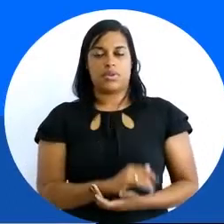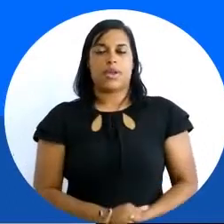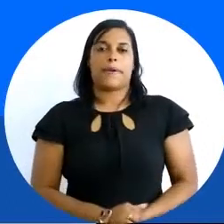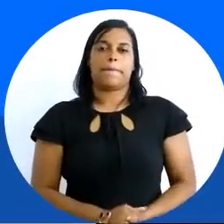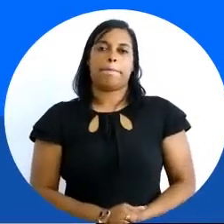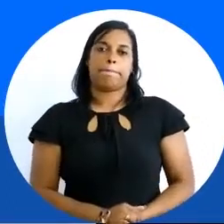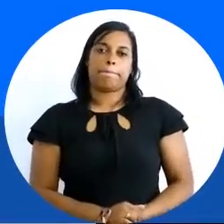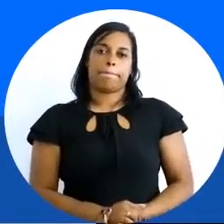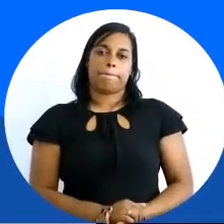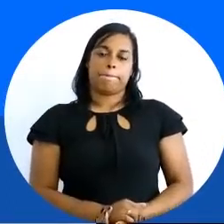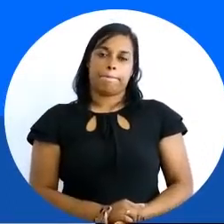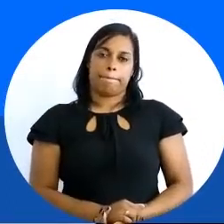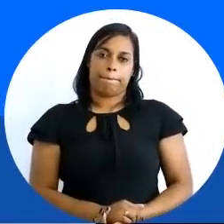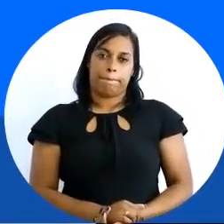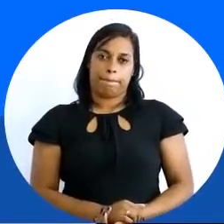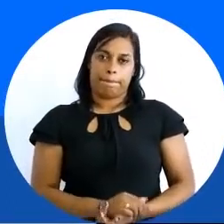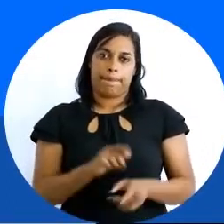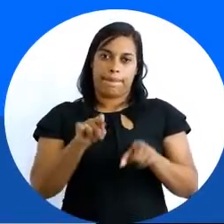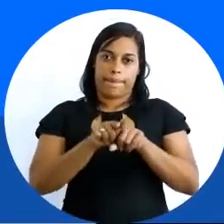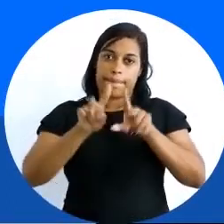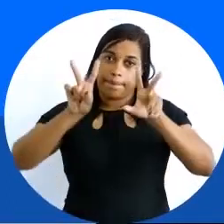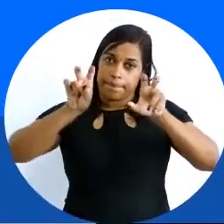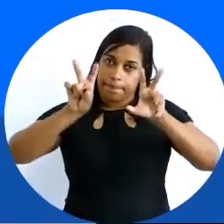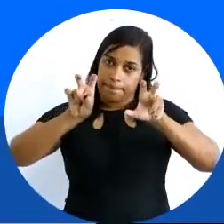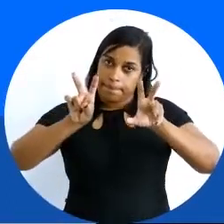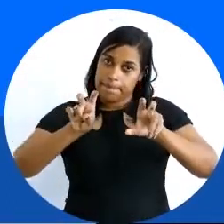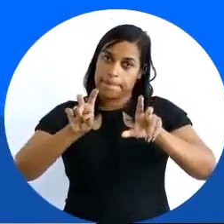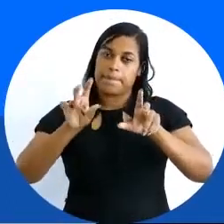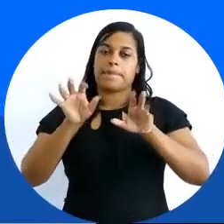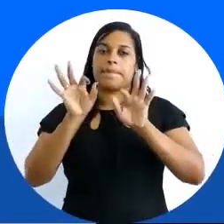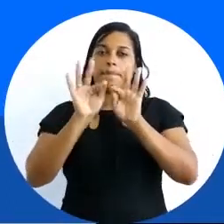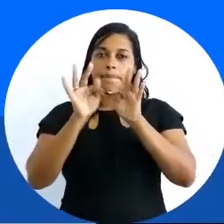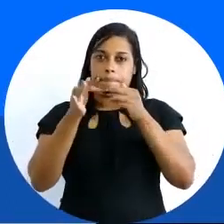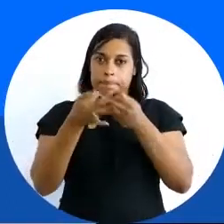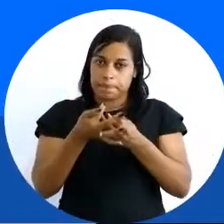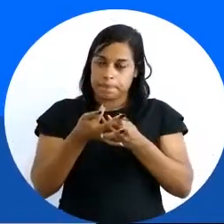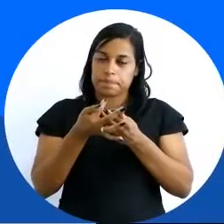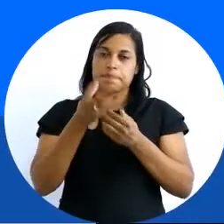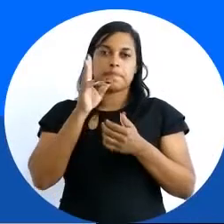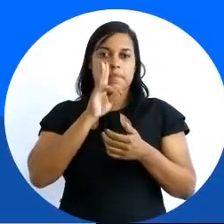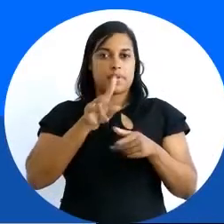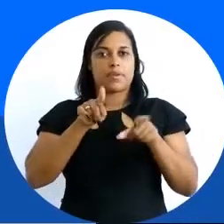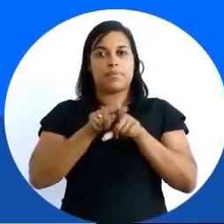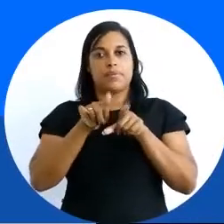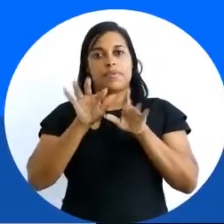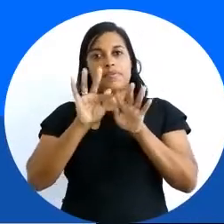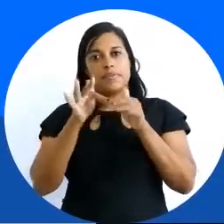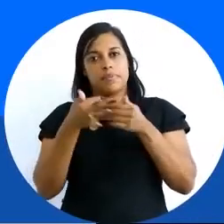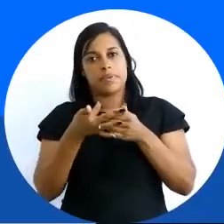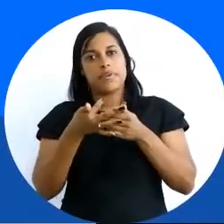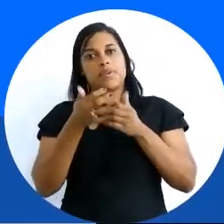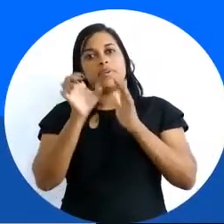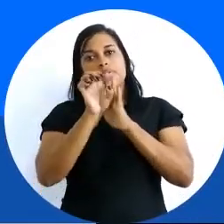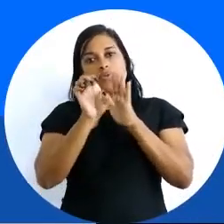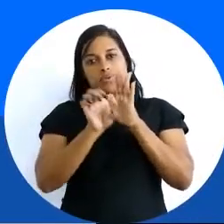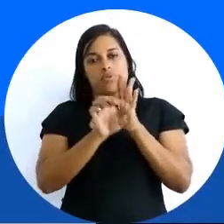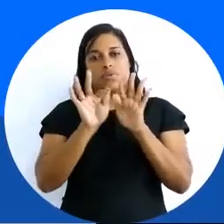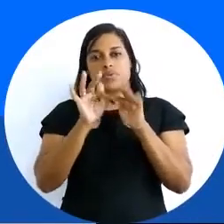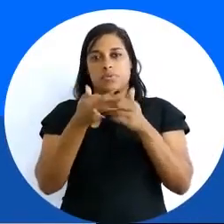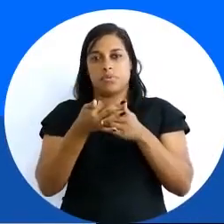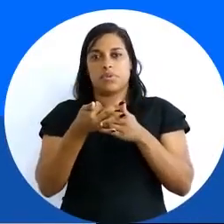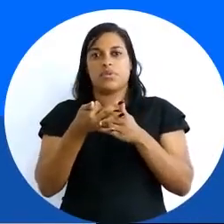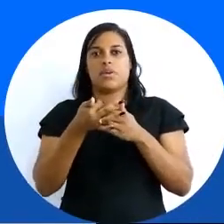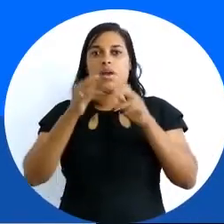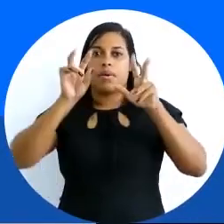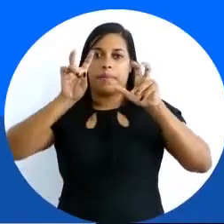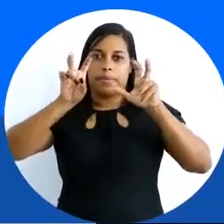Tem o uso da remissiva para relacionar os assuntos, por exemplo, estruturas familiares, ver também famílias, estrutura familiar, parentes